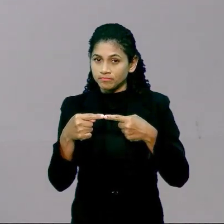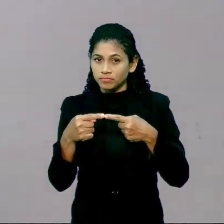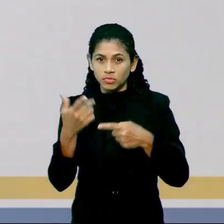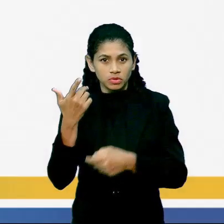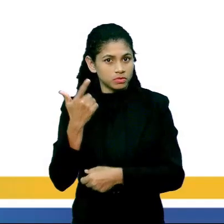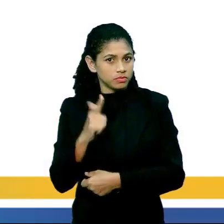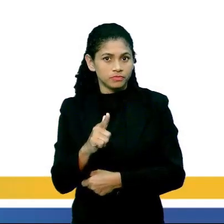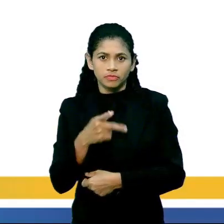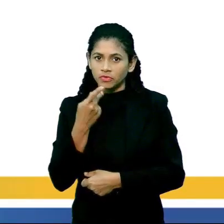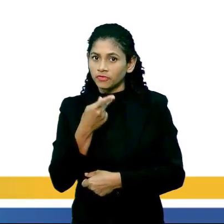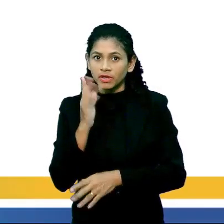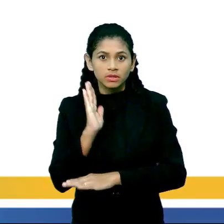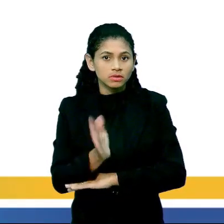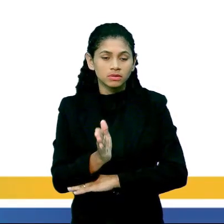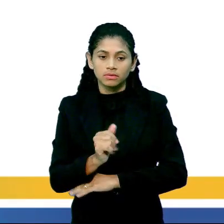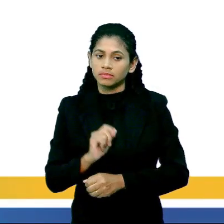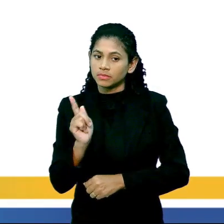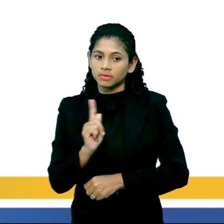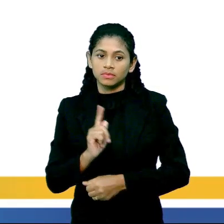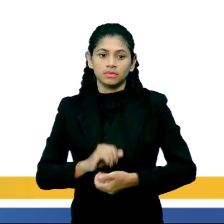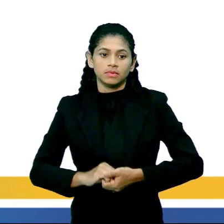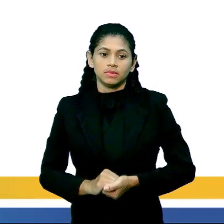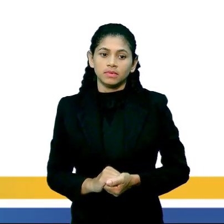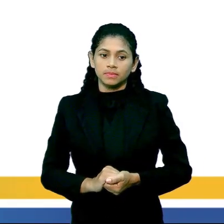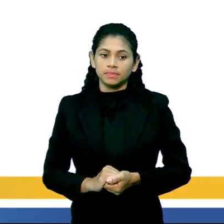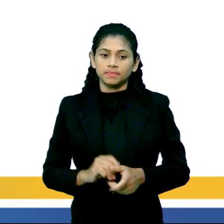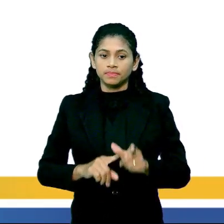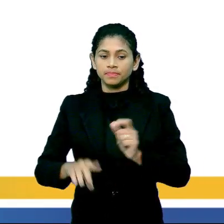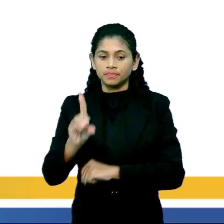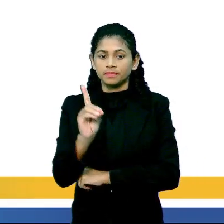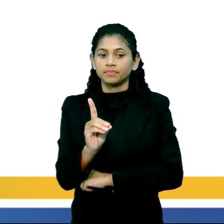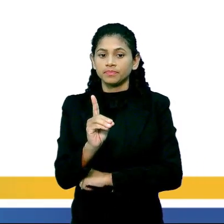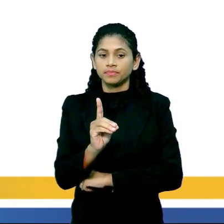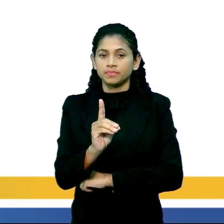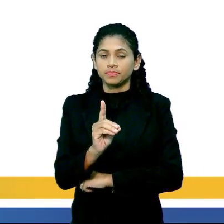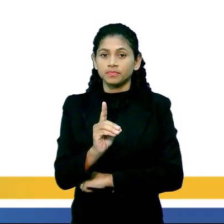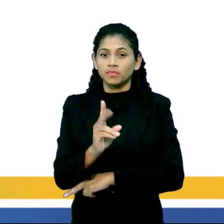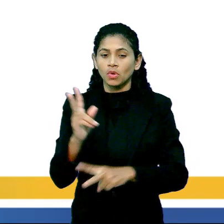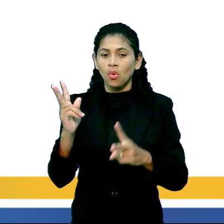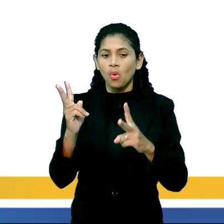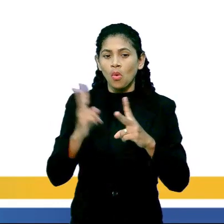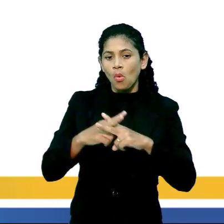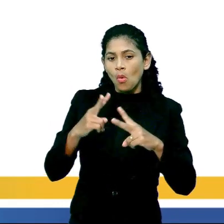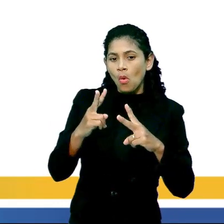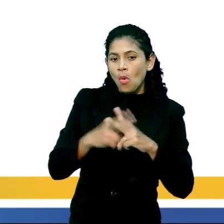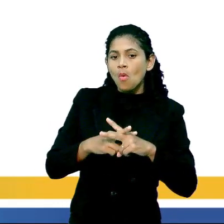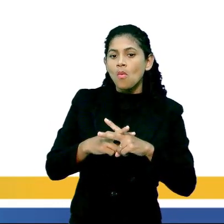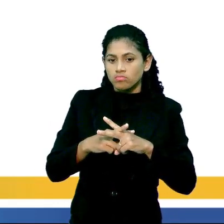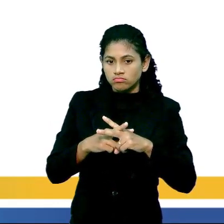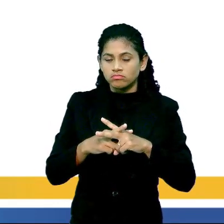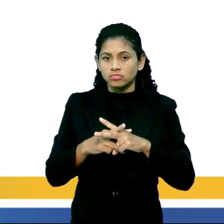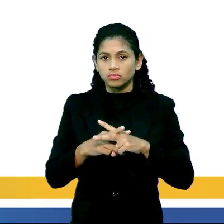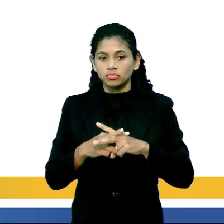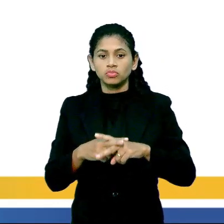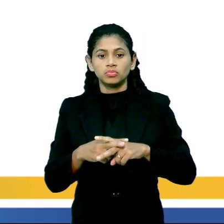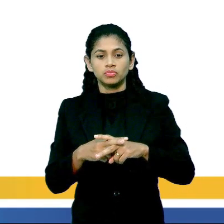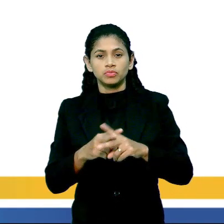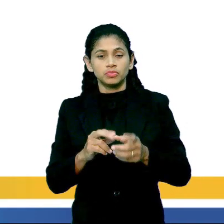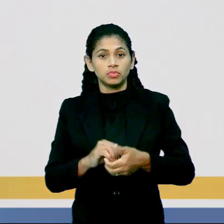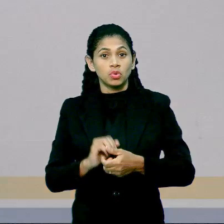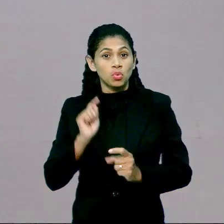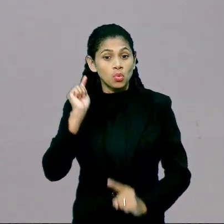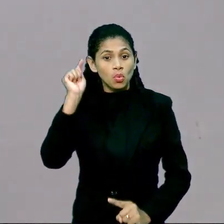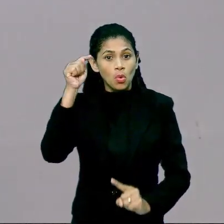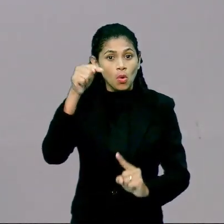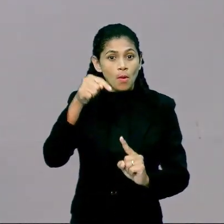daí vamos lá. Alternativa D. Combate corporal intencional com ações regulamentadas entre os